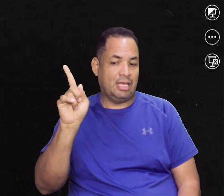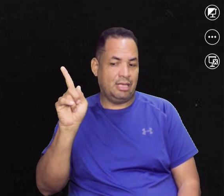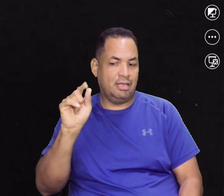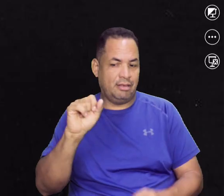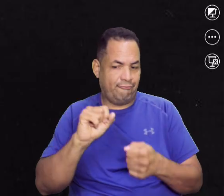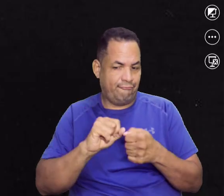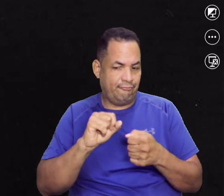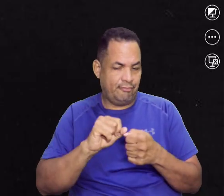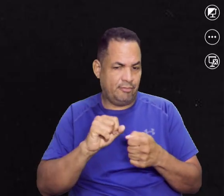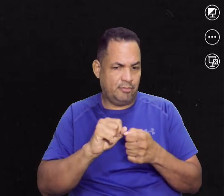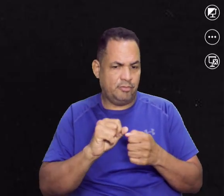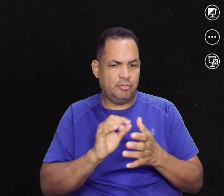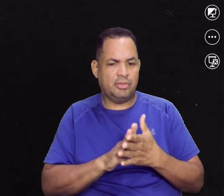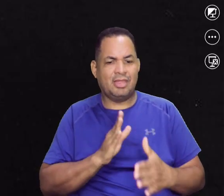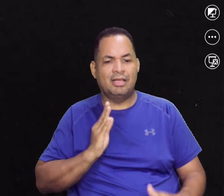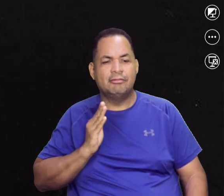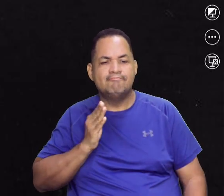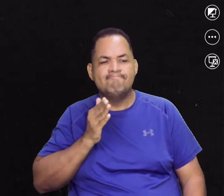fazer? O Gandhi vai marchar